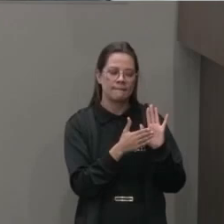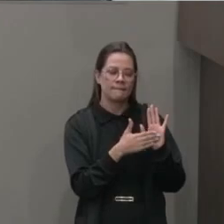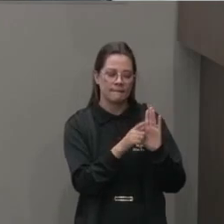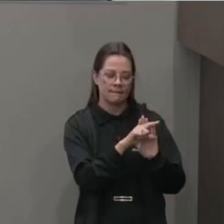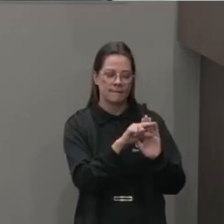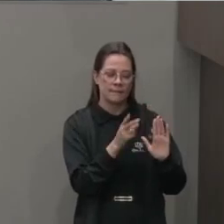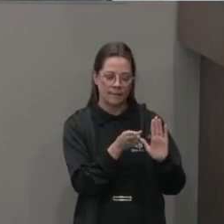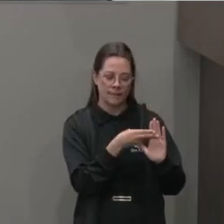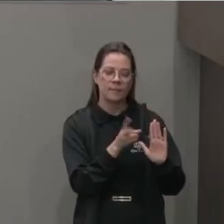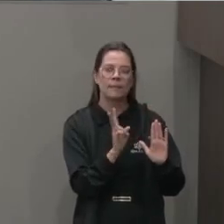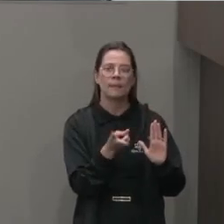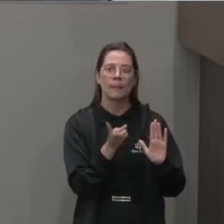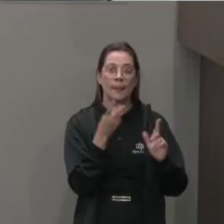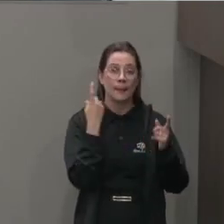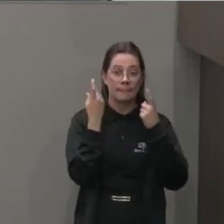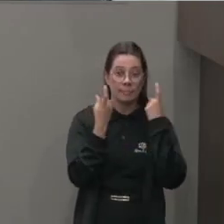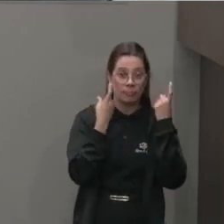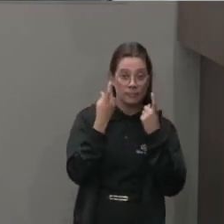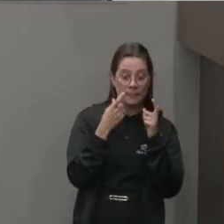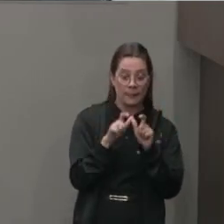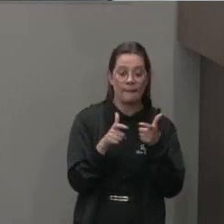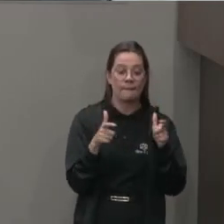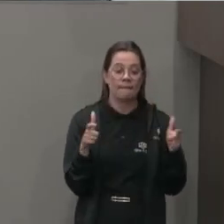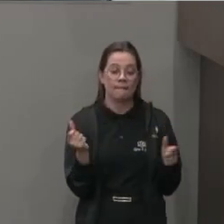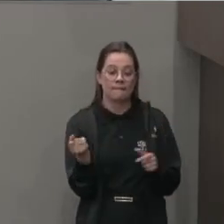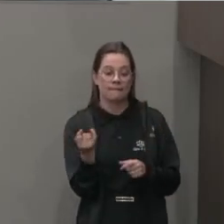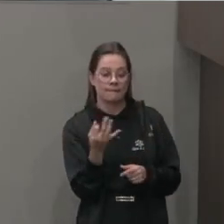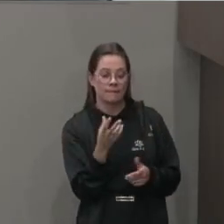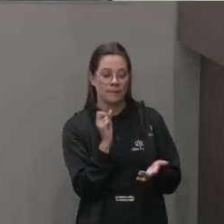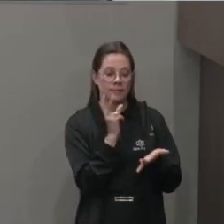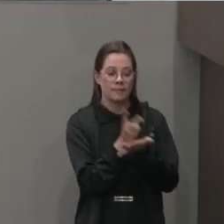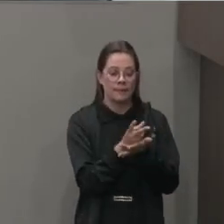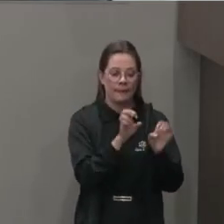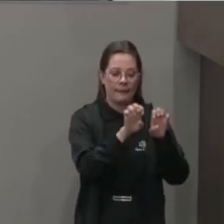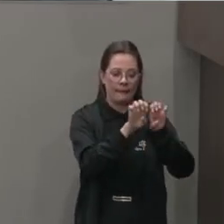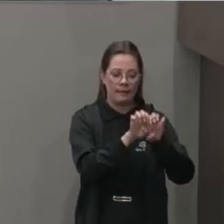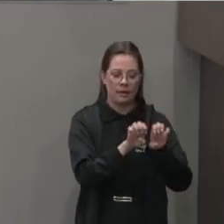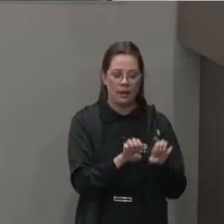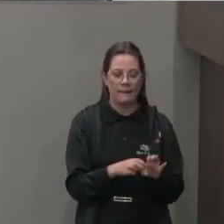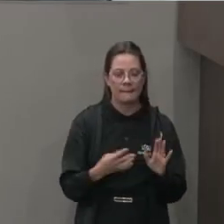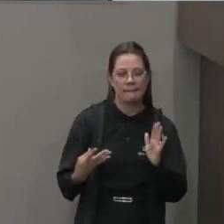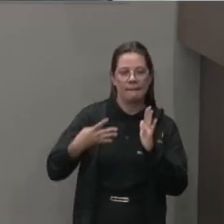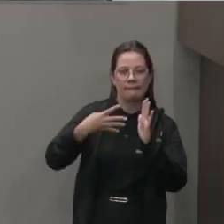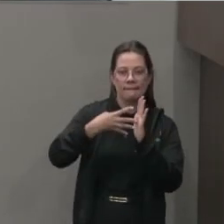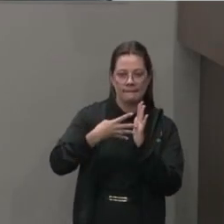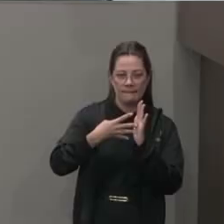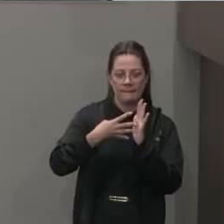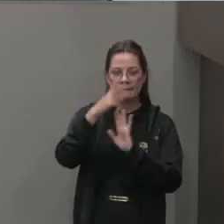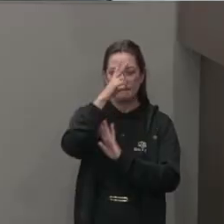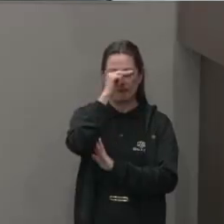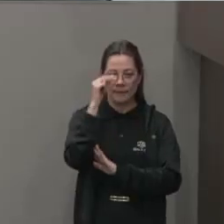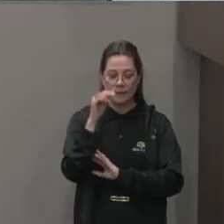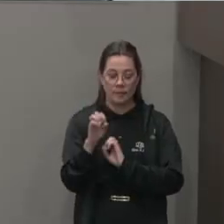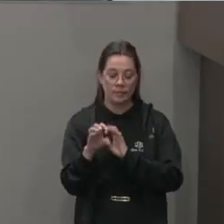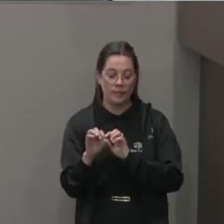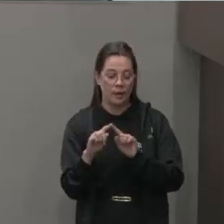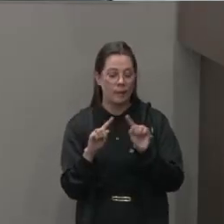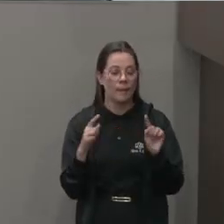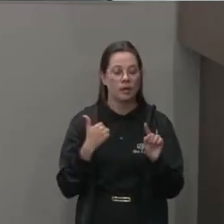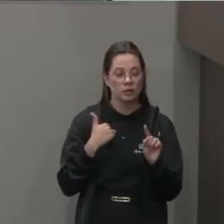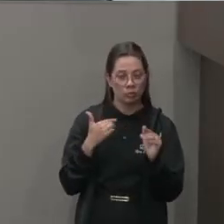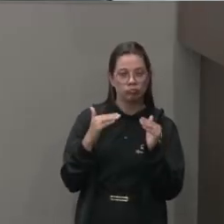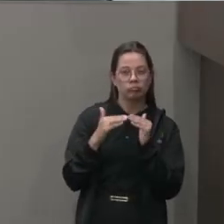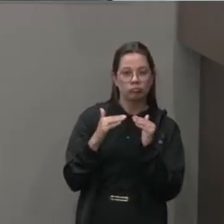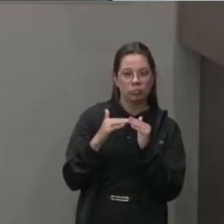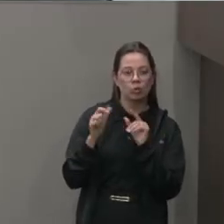emenda, sempre preocupada com a questão de aumentar o número de vagas, aumentar a estrutura da rede municipal de ensino, mas eu concordo aqui com o que